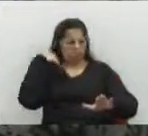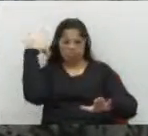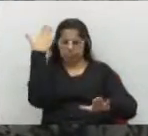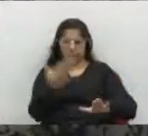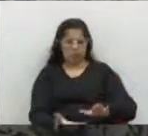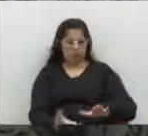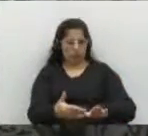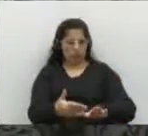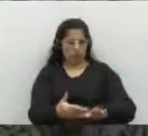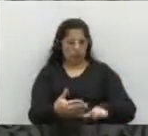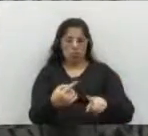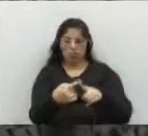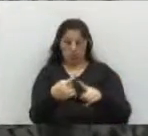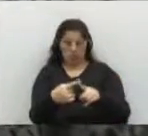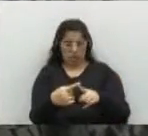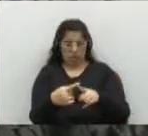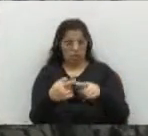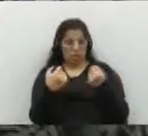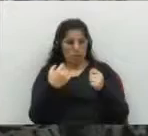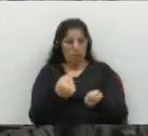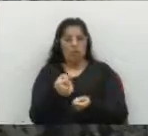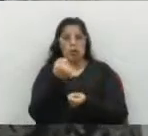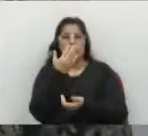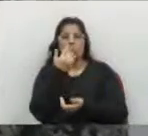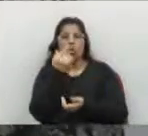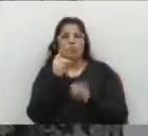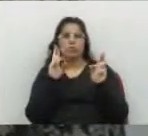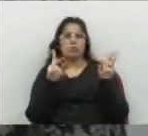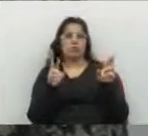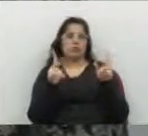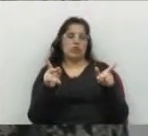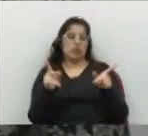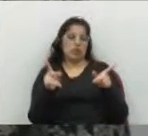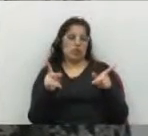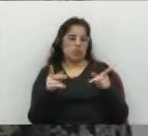aqui a troco de fazer sempre a mesma coisa?